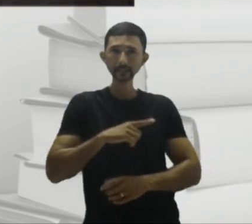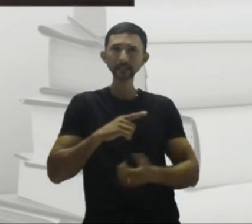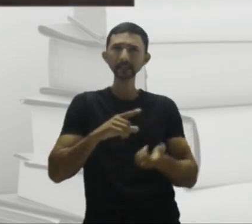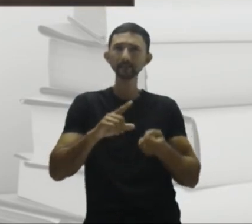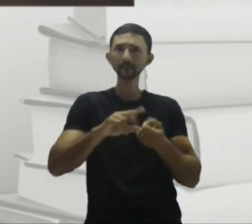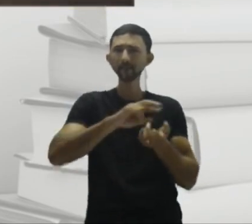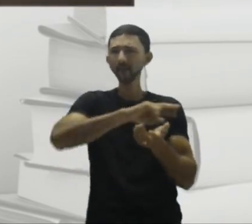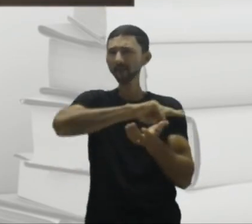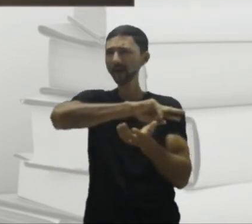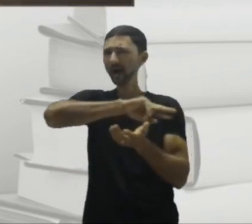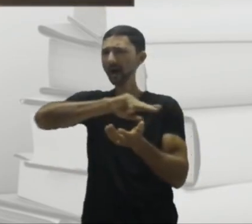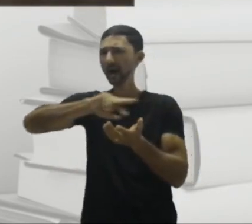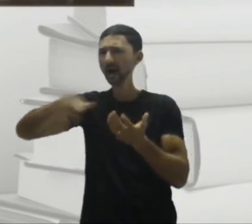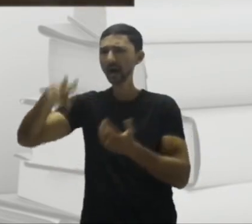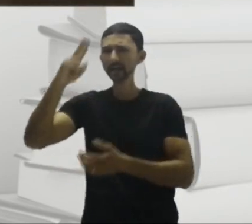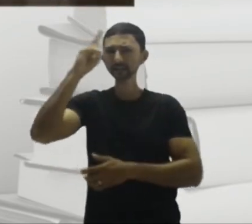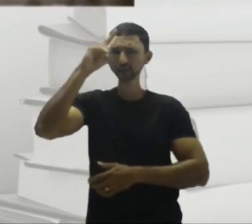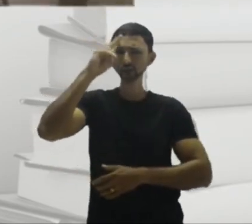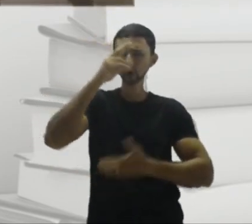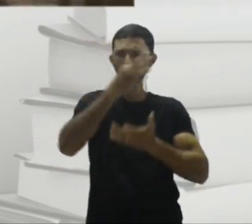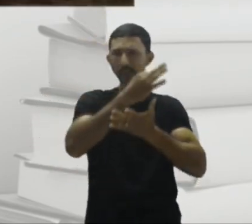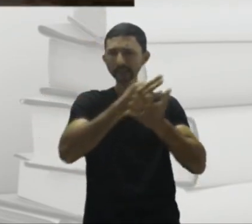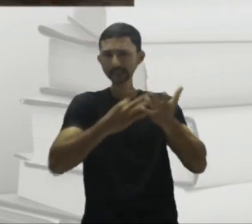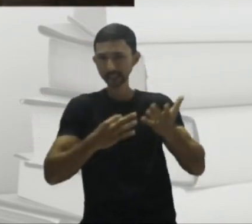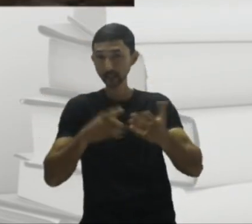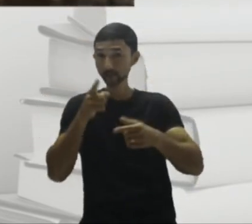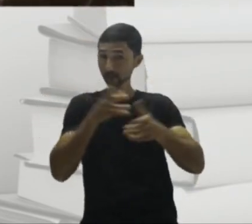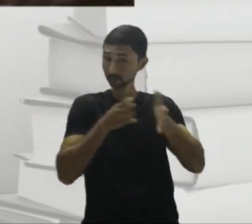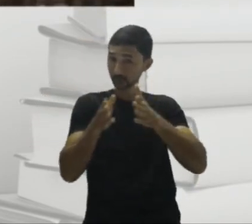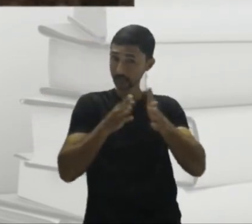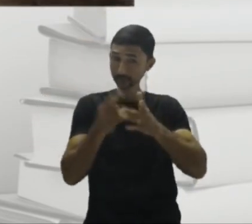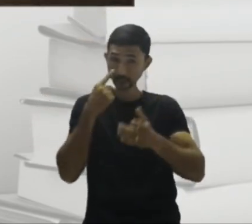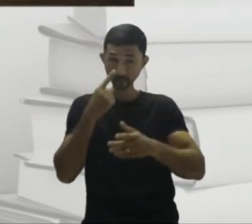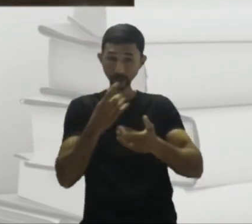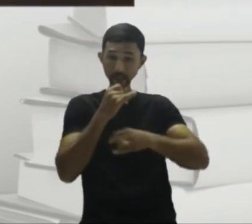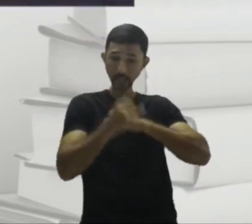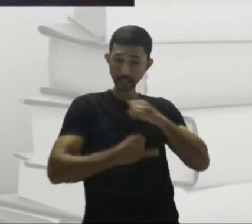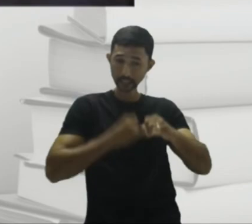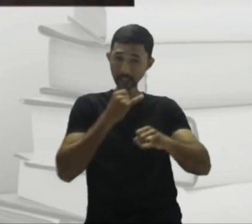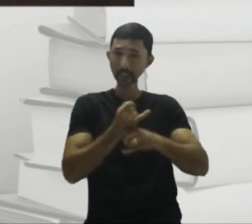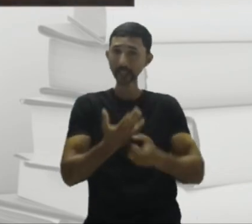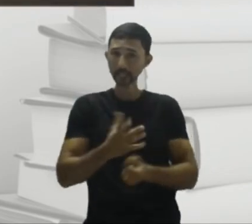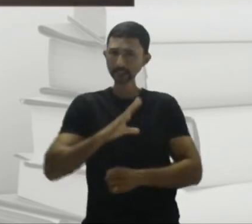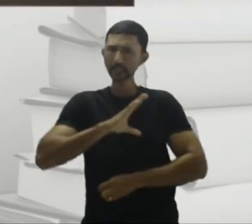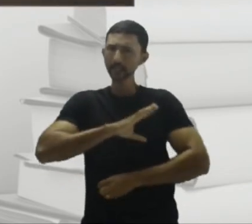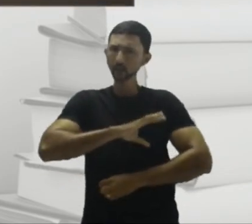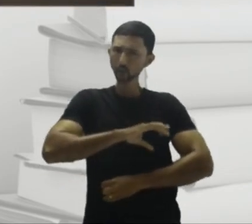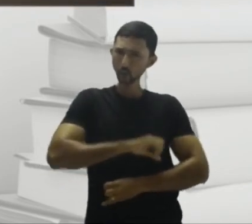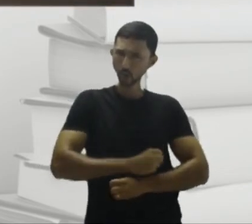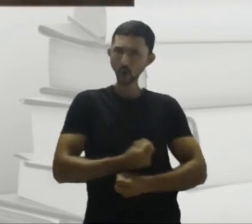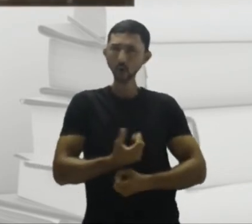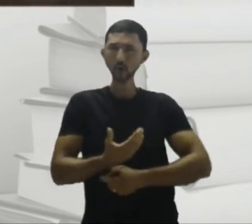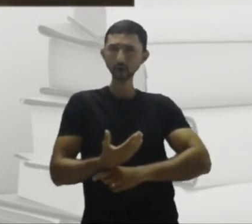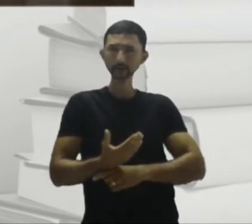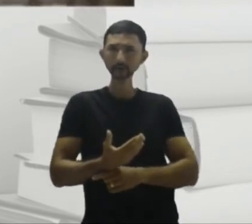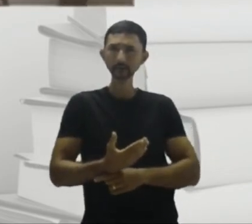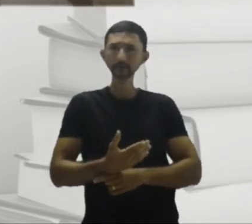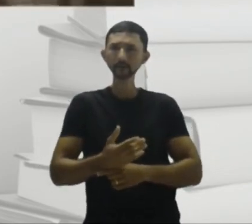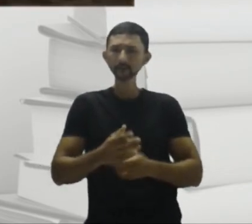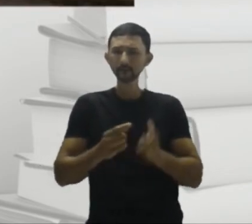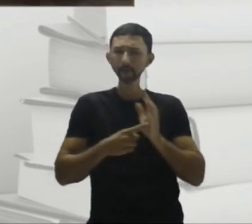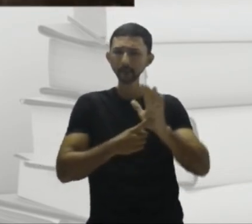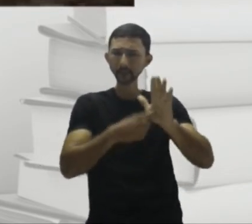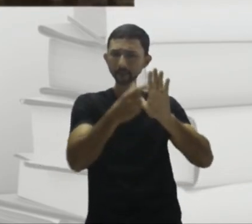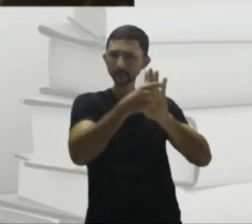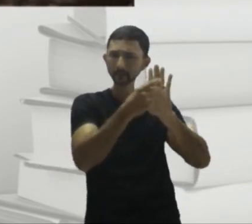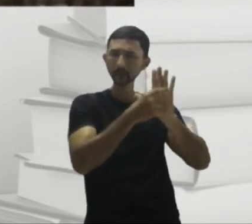outras narrativas que vocês têm acesso, possivelmente que vocês gostem muito e que apresentam